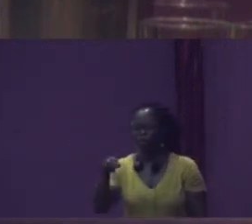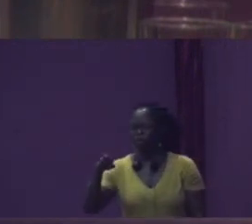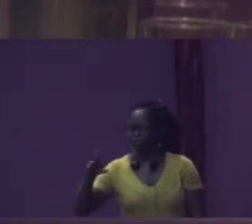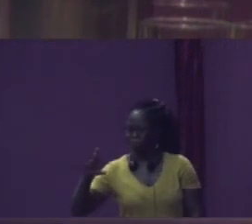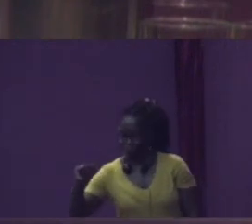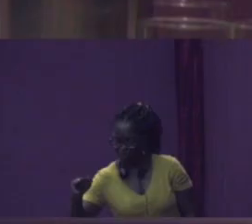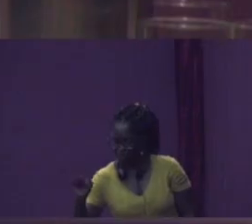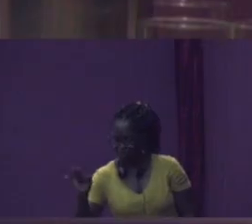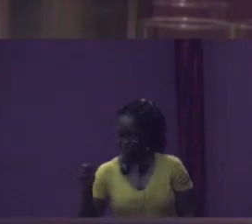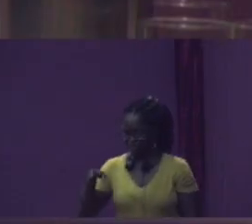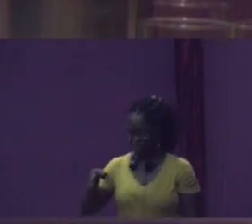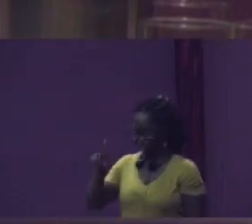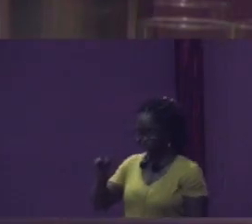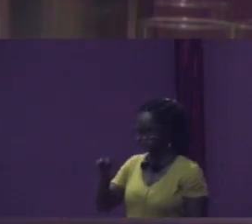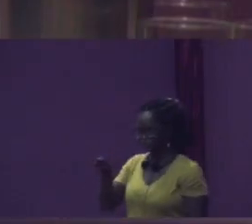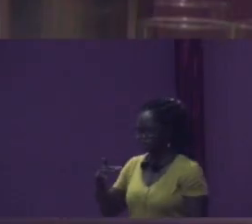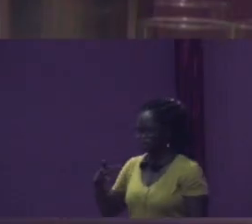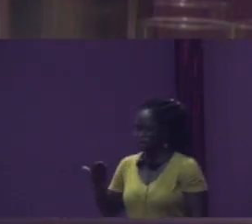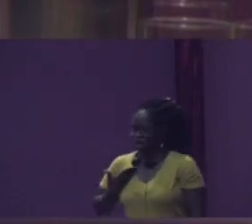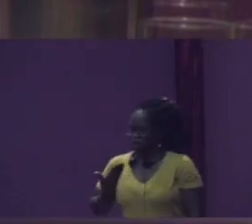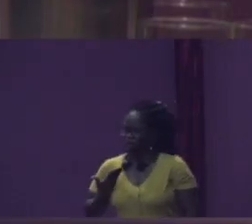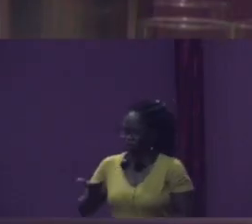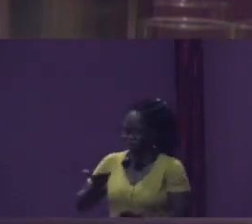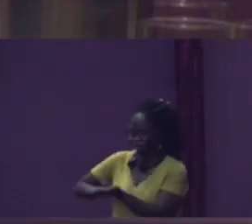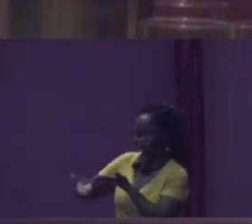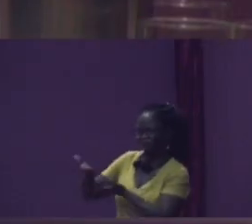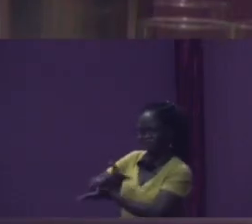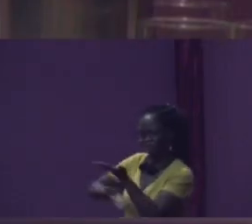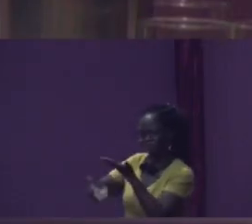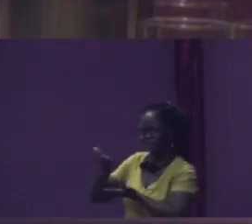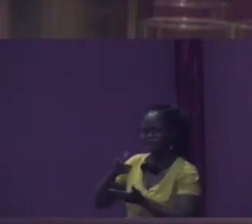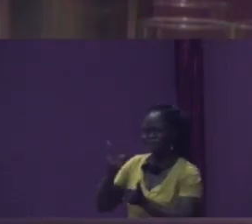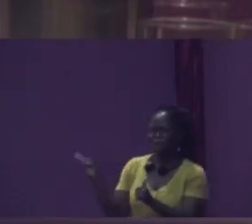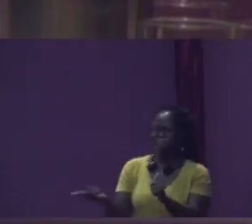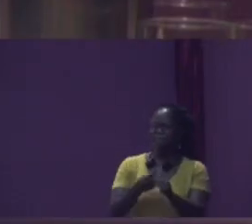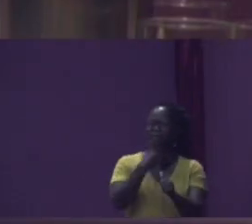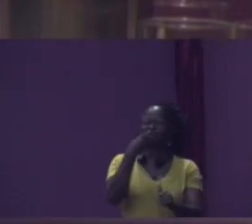assim, nossos companheiros para pensar esse seminário